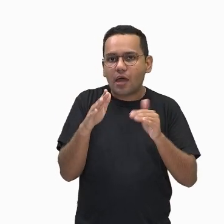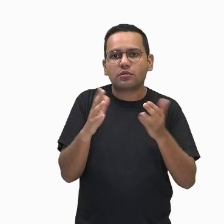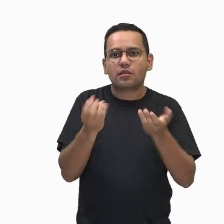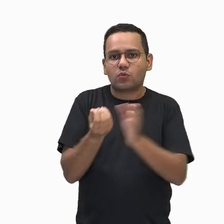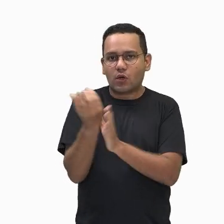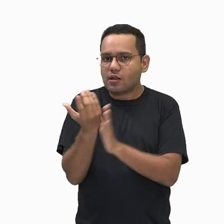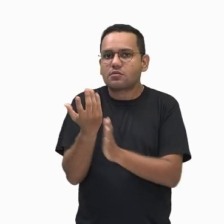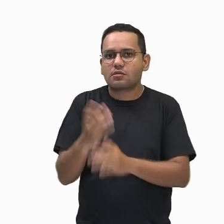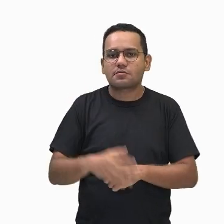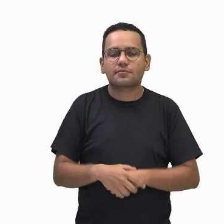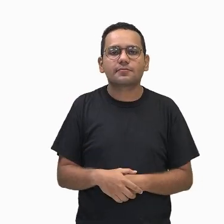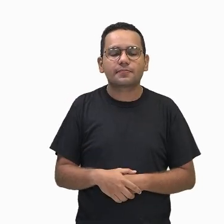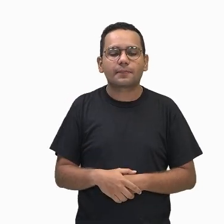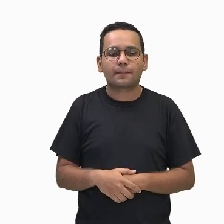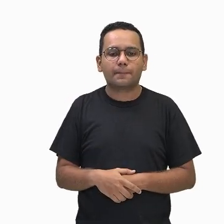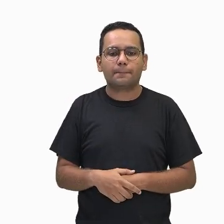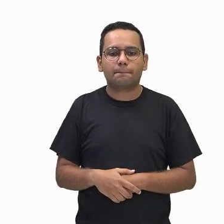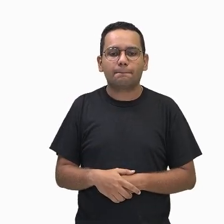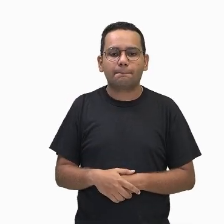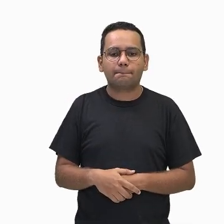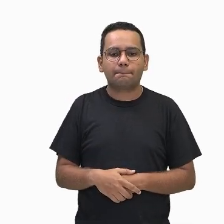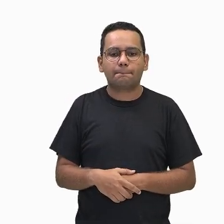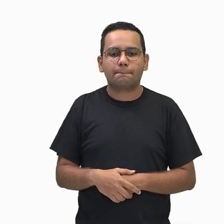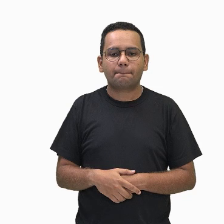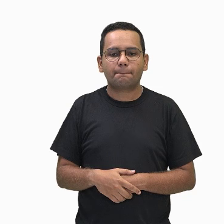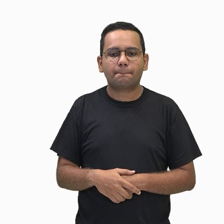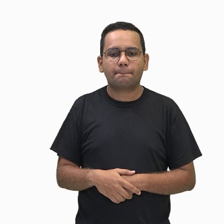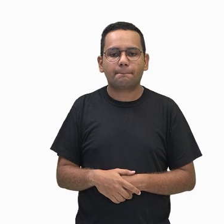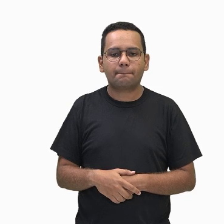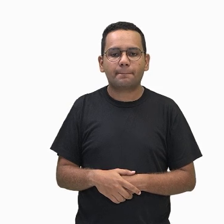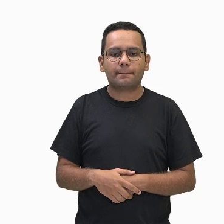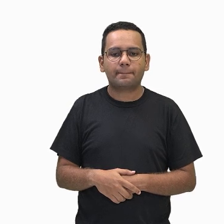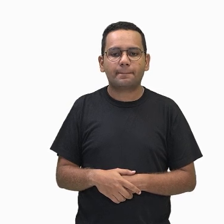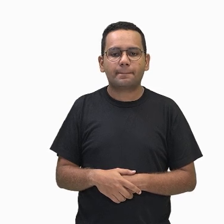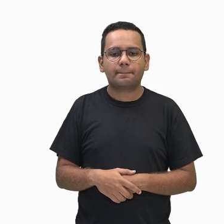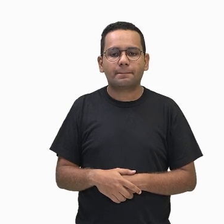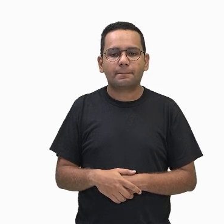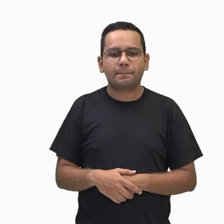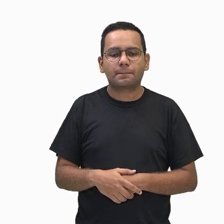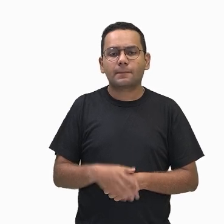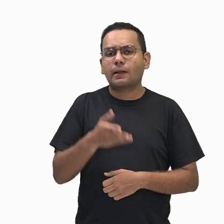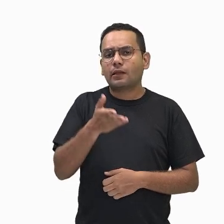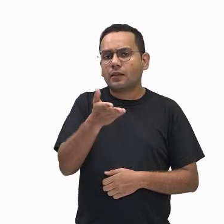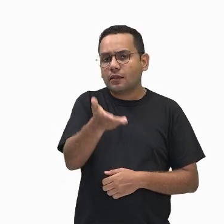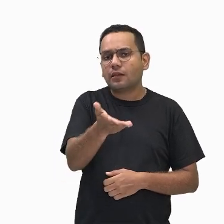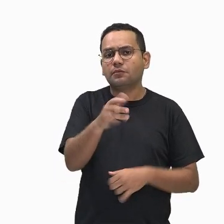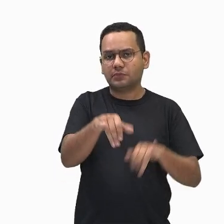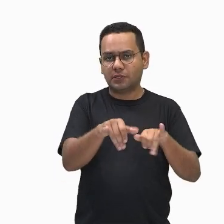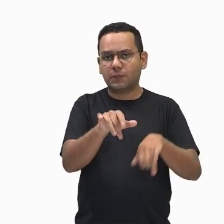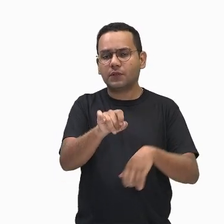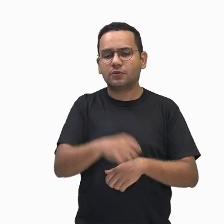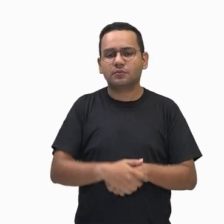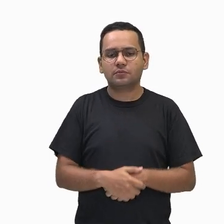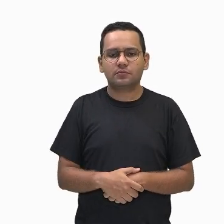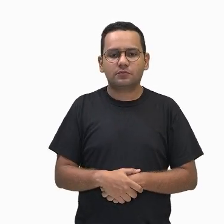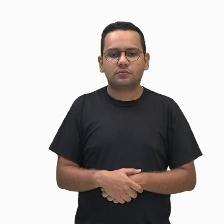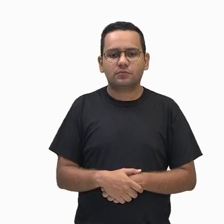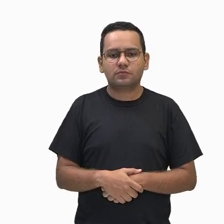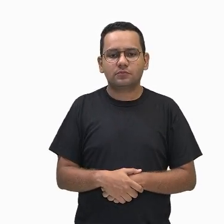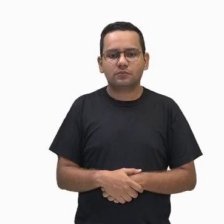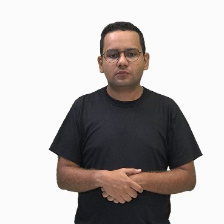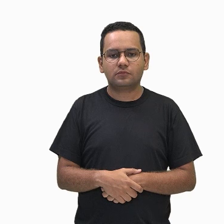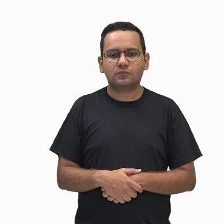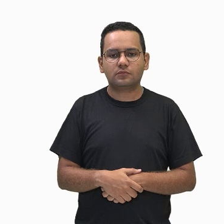um dos grandes objetivos do milênio, que é o quê? Prover água e